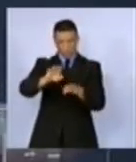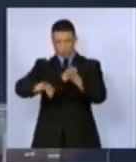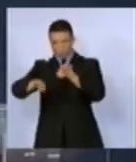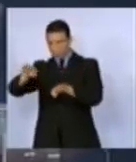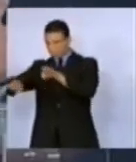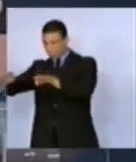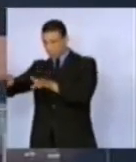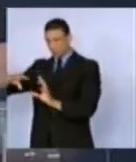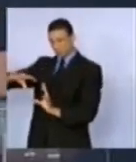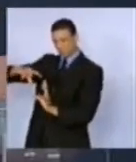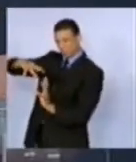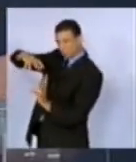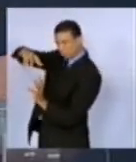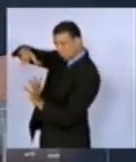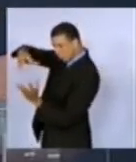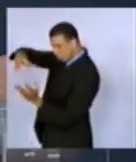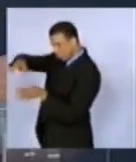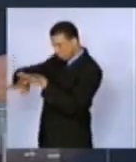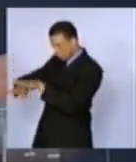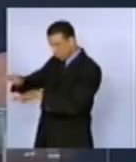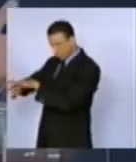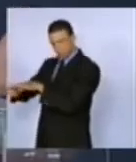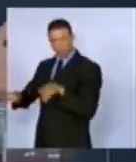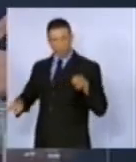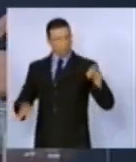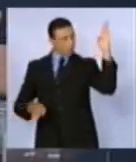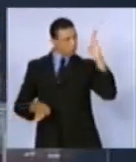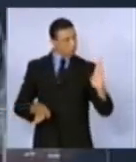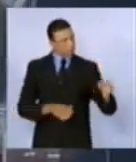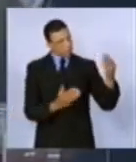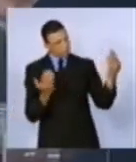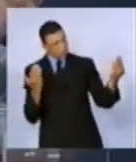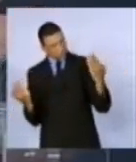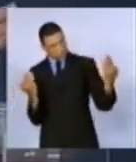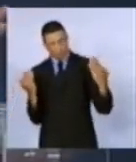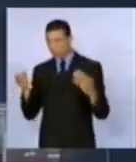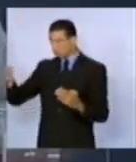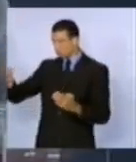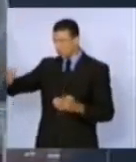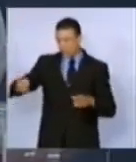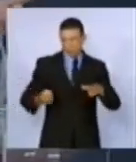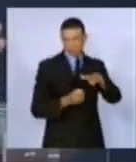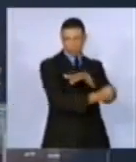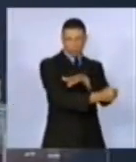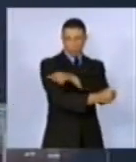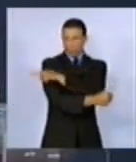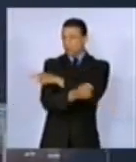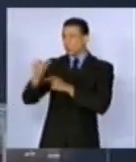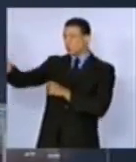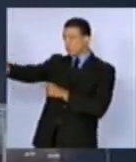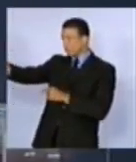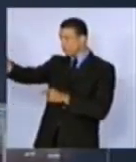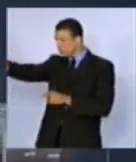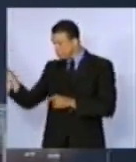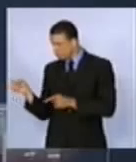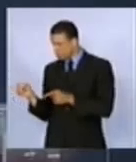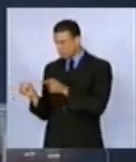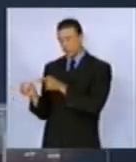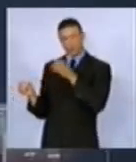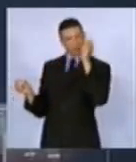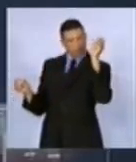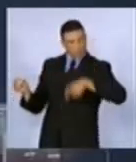por quê Porque como você vive uma situação de pleno emprego eu preciso empregar alguém eu eu pego quem está à minha disposição Então